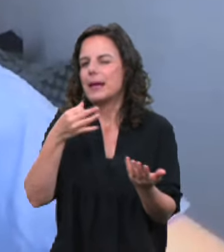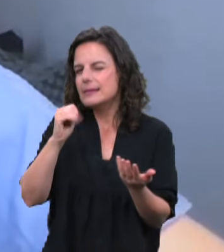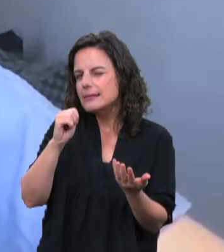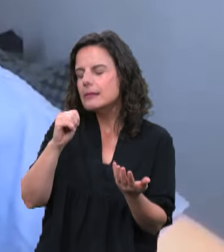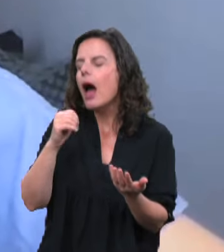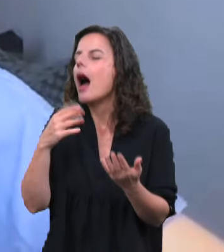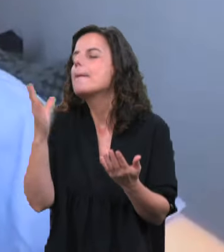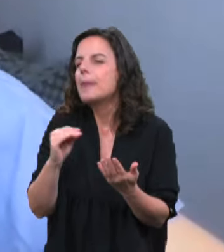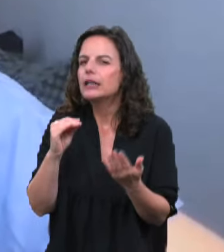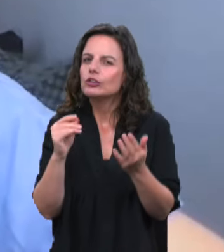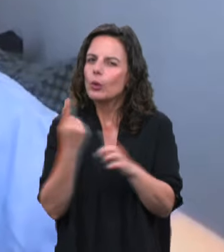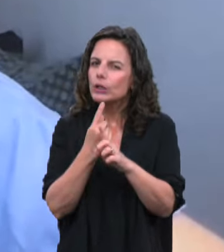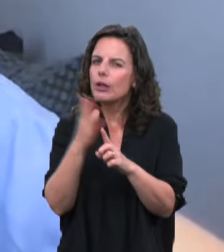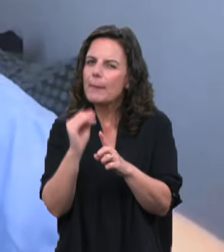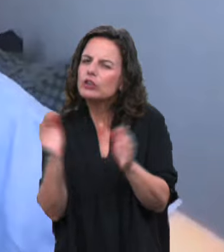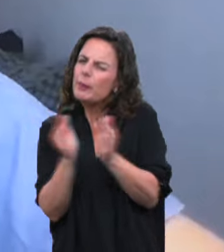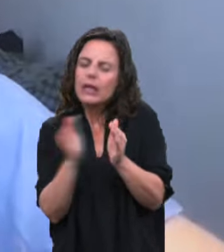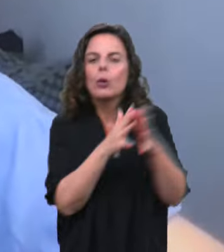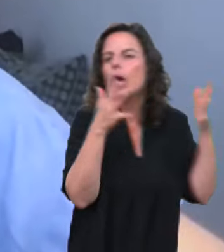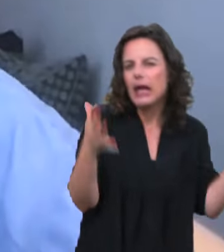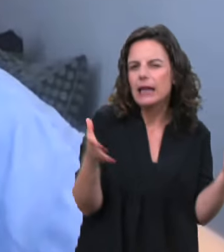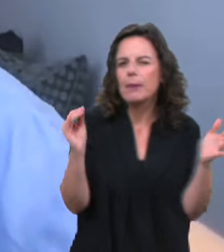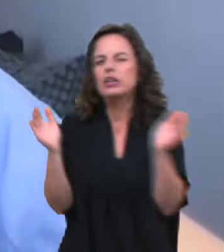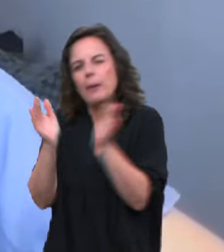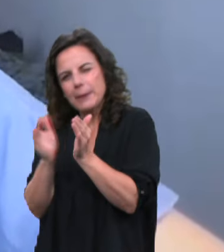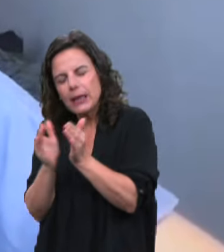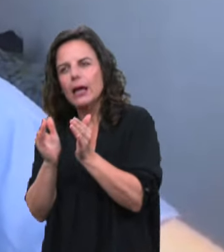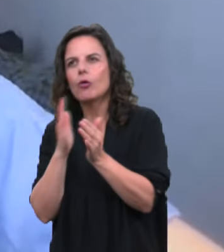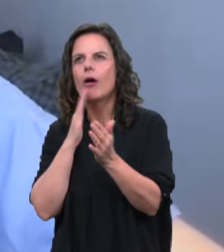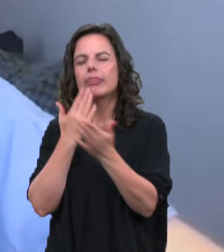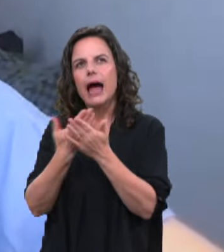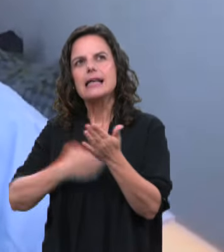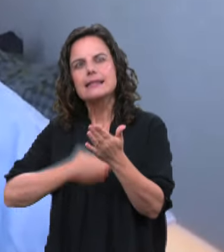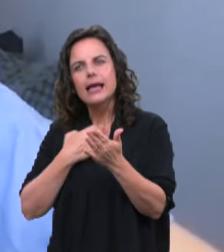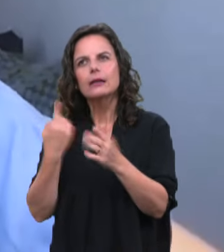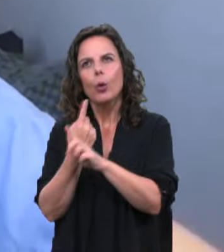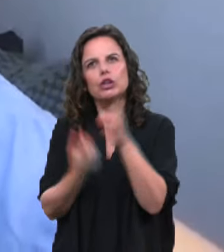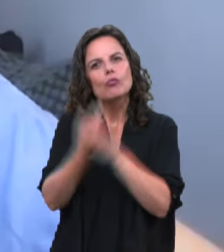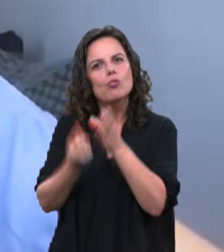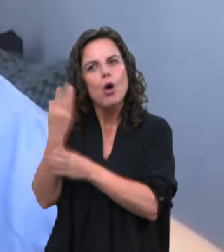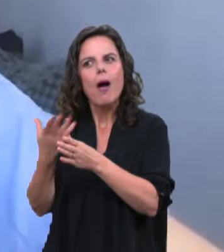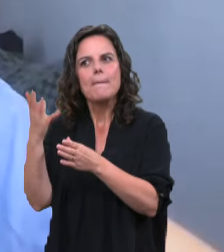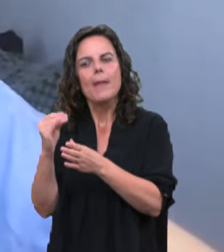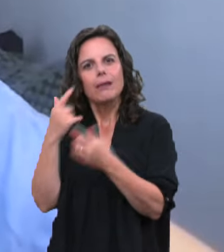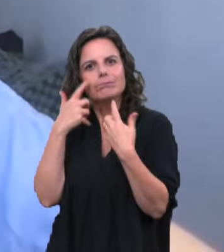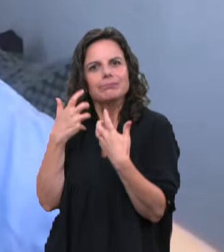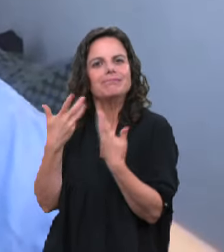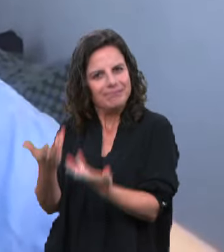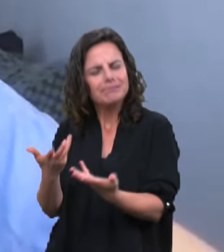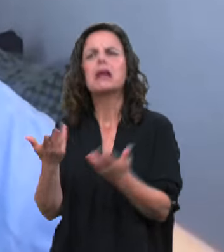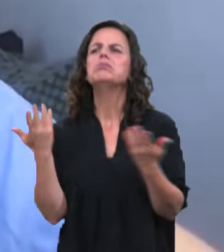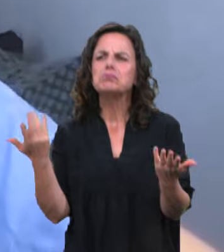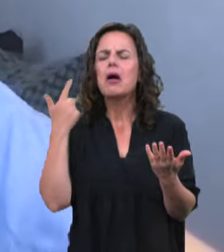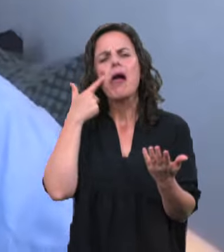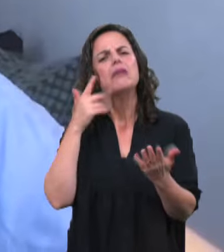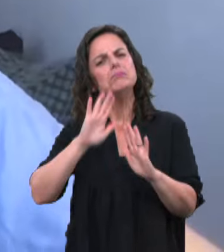com empresas mais pequeninas, onde podemos sentir que temos mais impacto. E então, na altura, mudei-me para Berlim